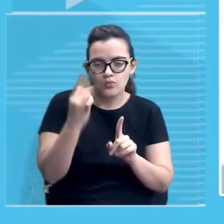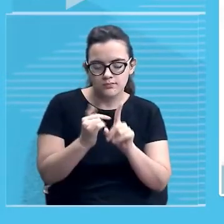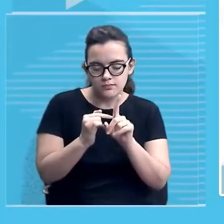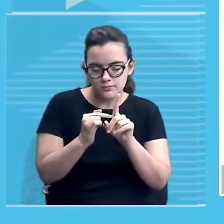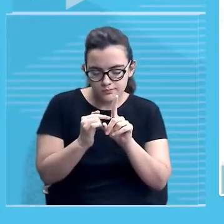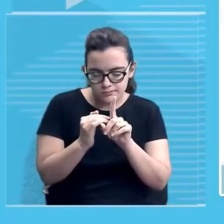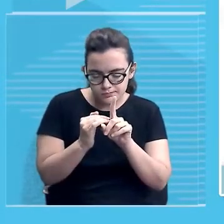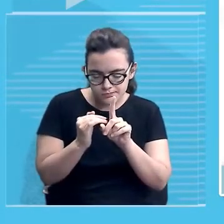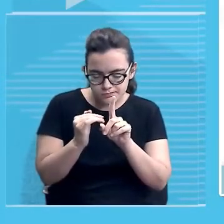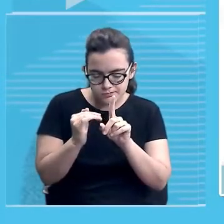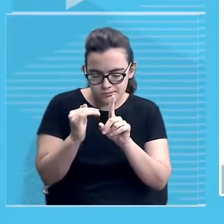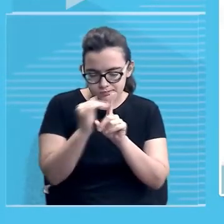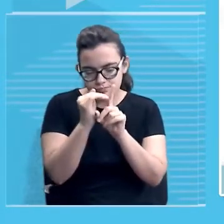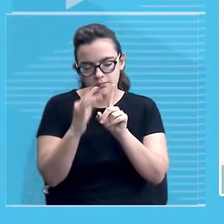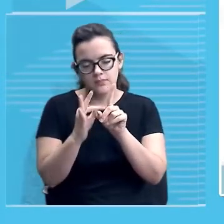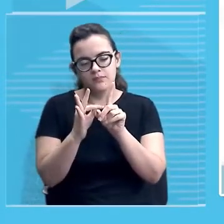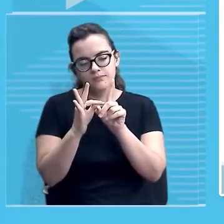atenção